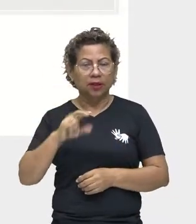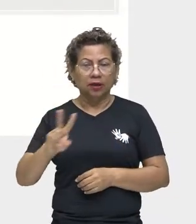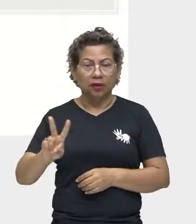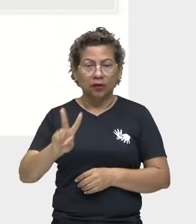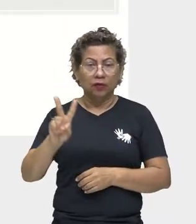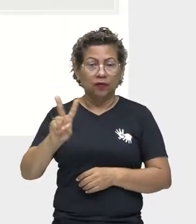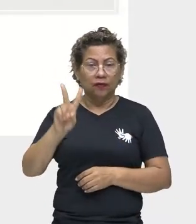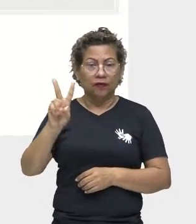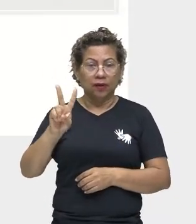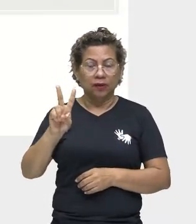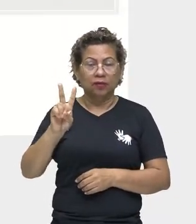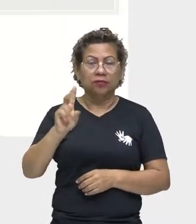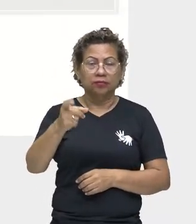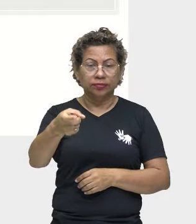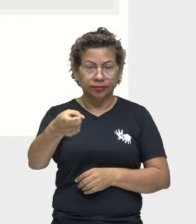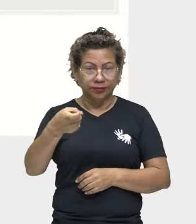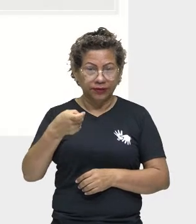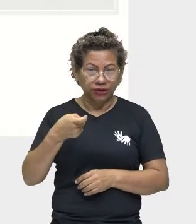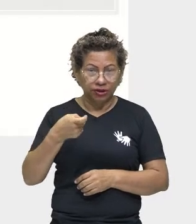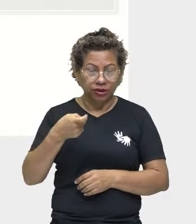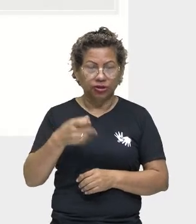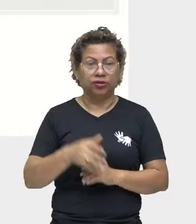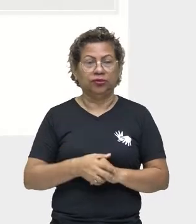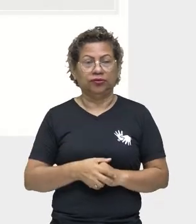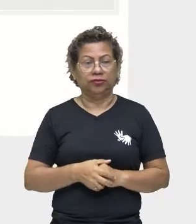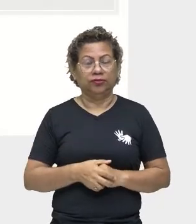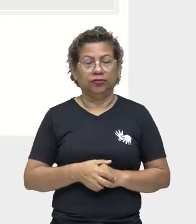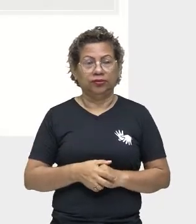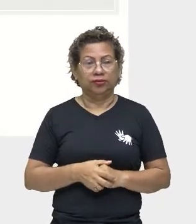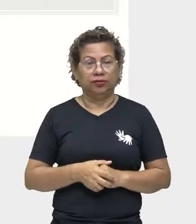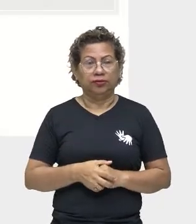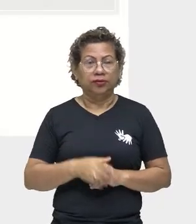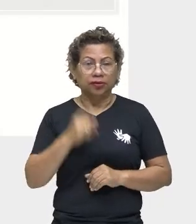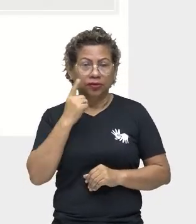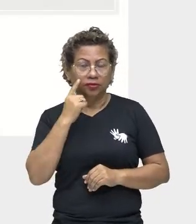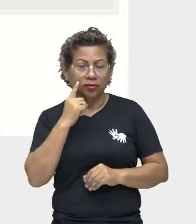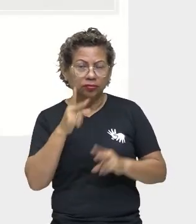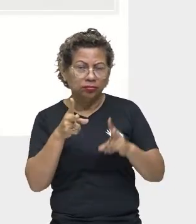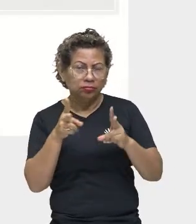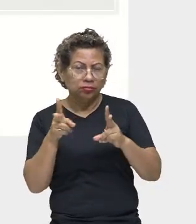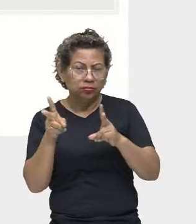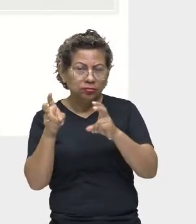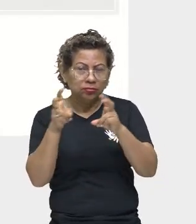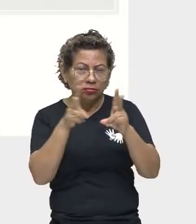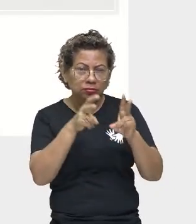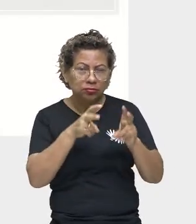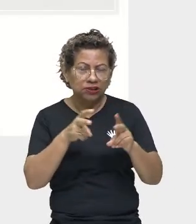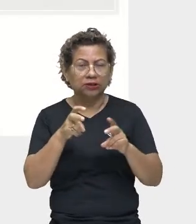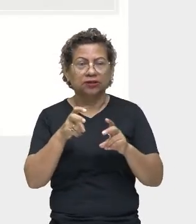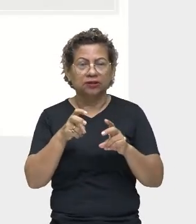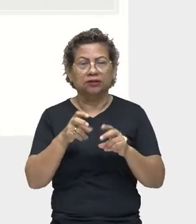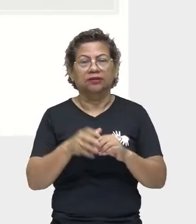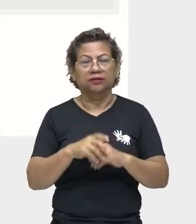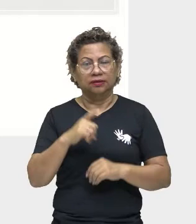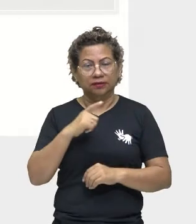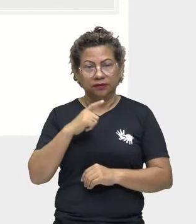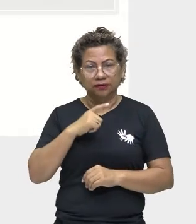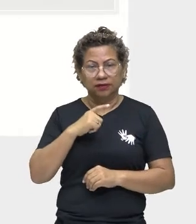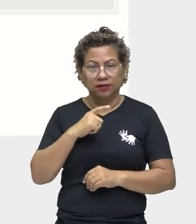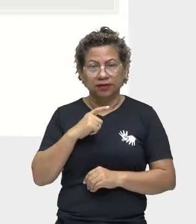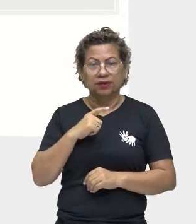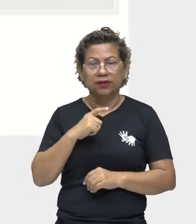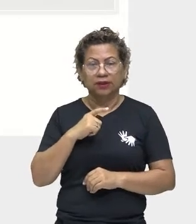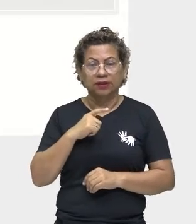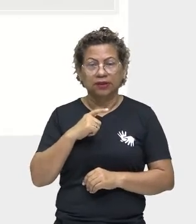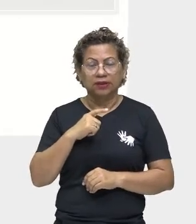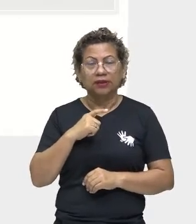valor de cada ângulo. Esse ângulo aqui vale 2x menos 20, esse outro ângulo x mais 25,